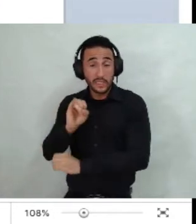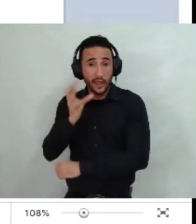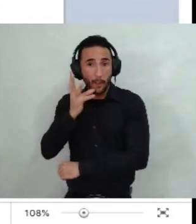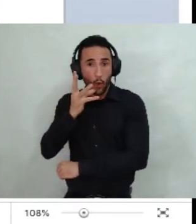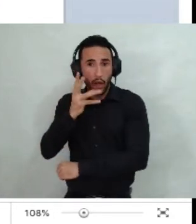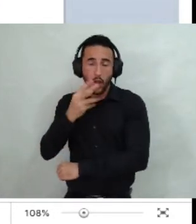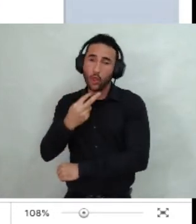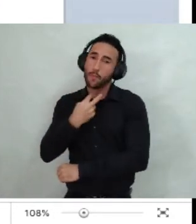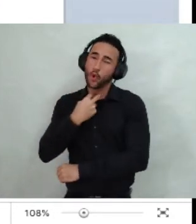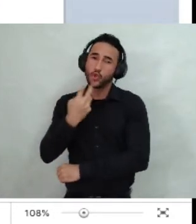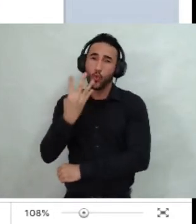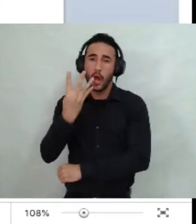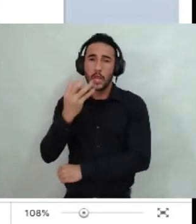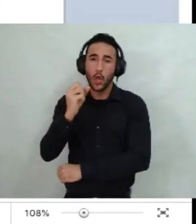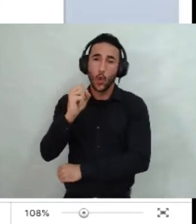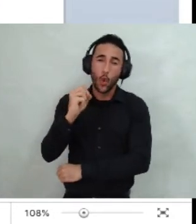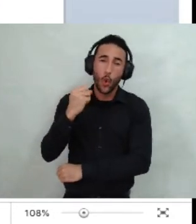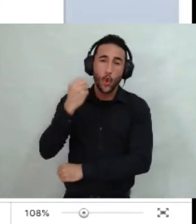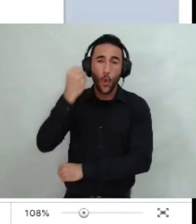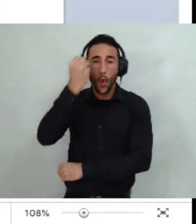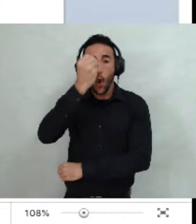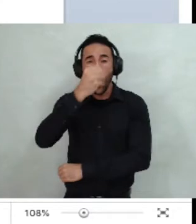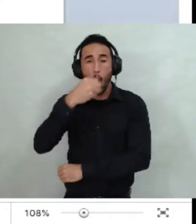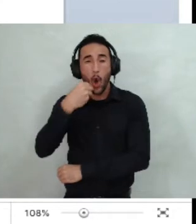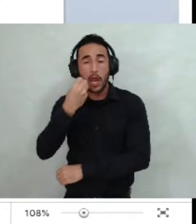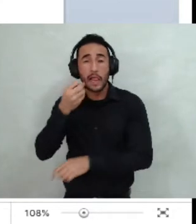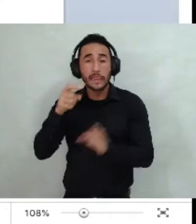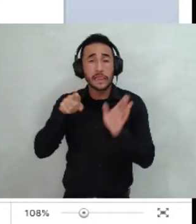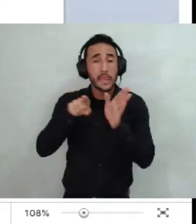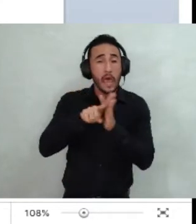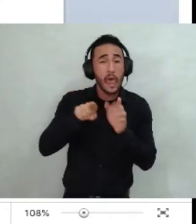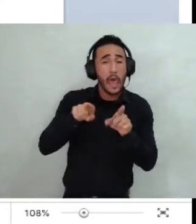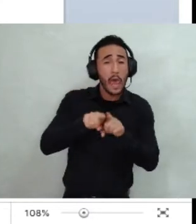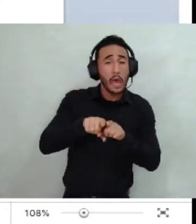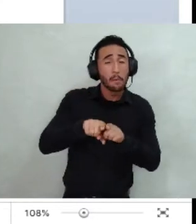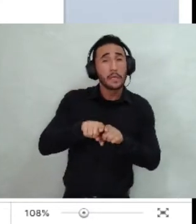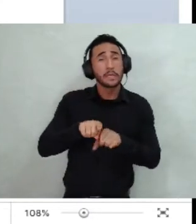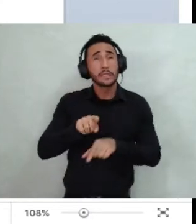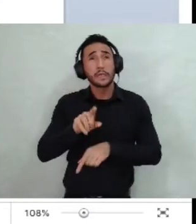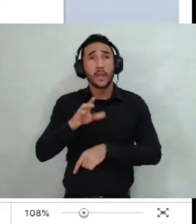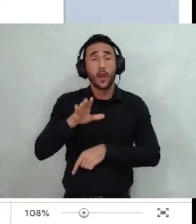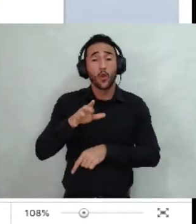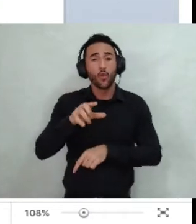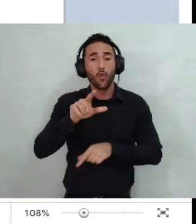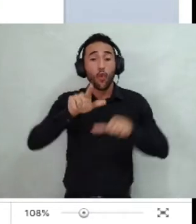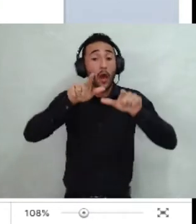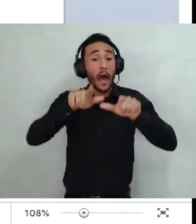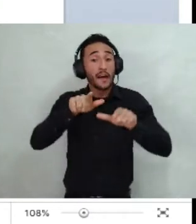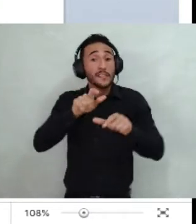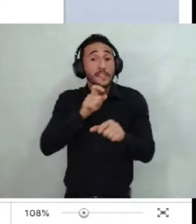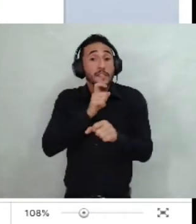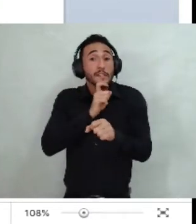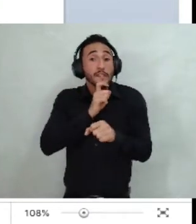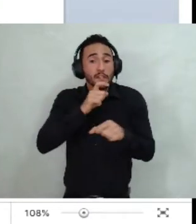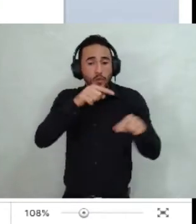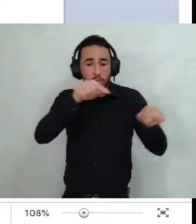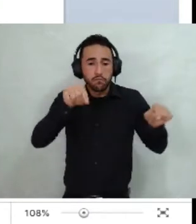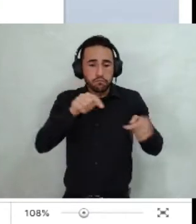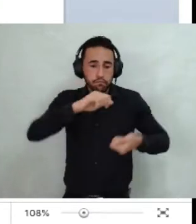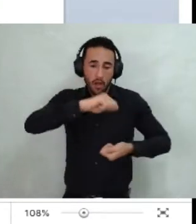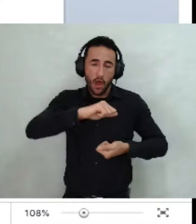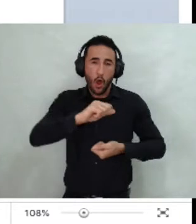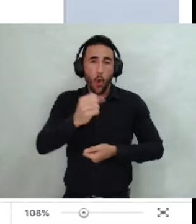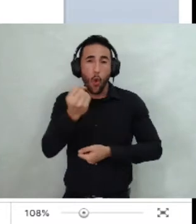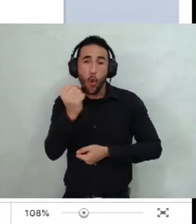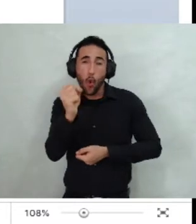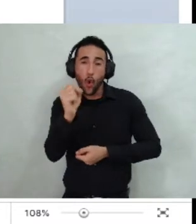a 72 horas no máximo, numa cadeia de frio, na geladeira a menos 8 graus, no